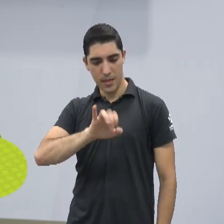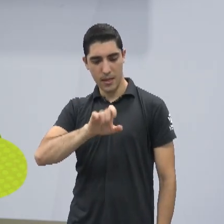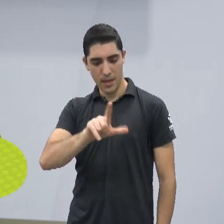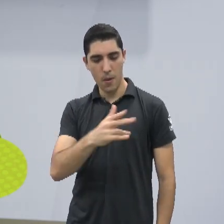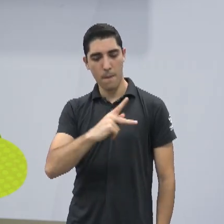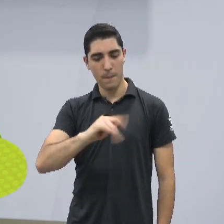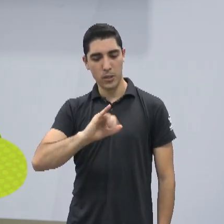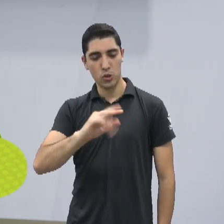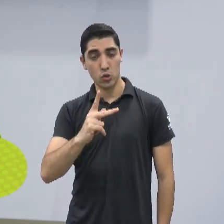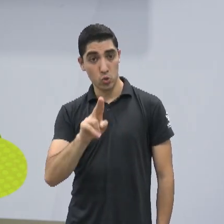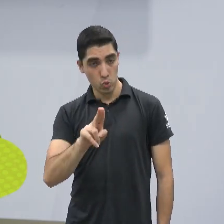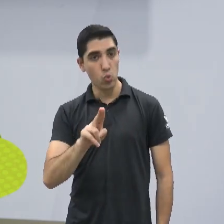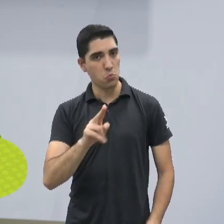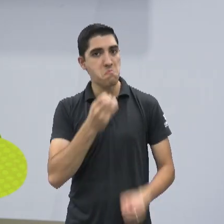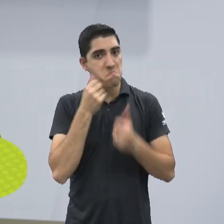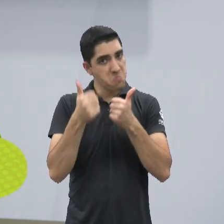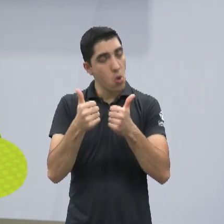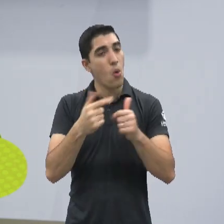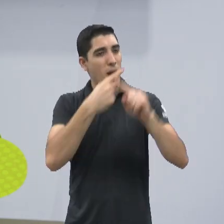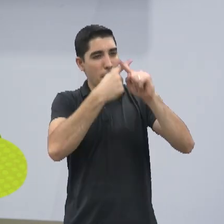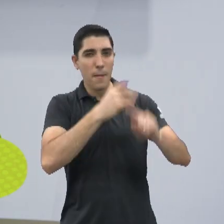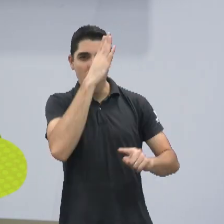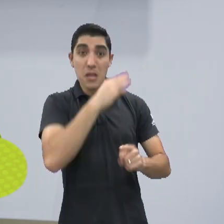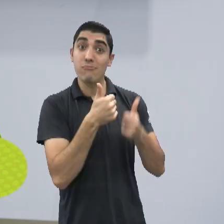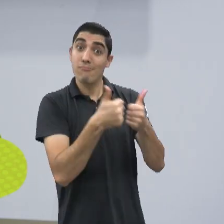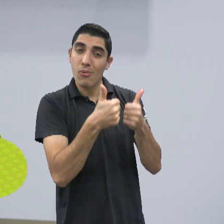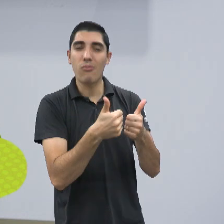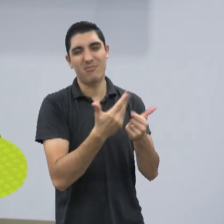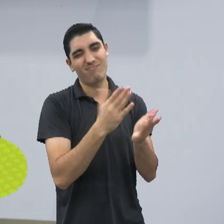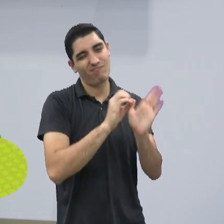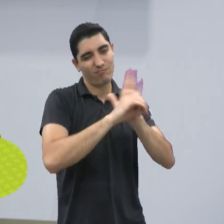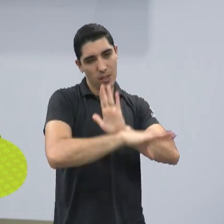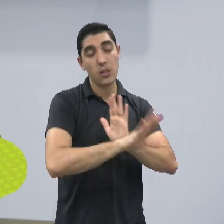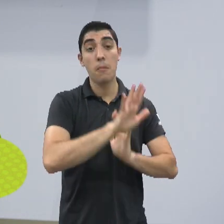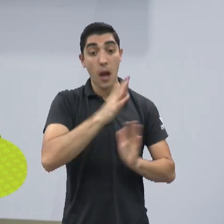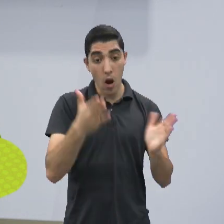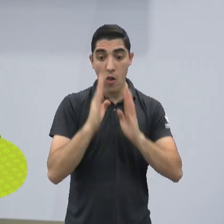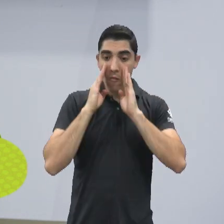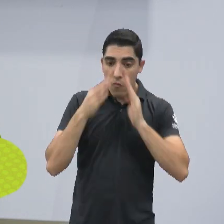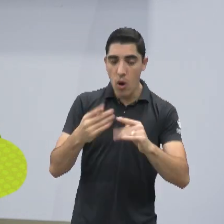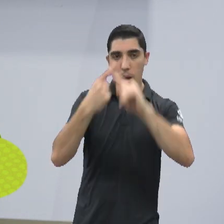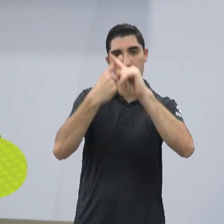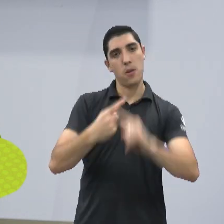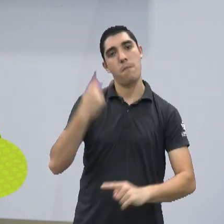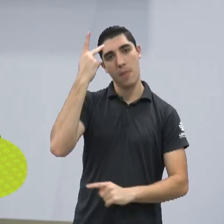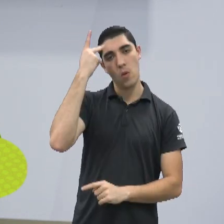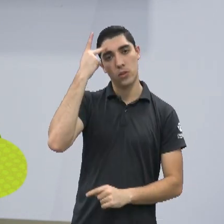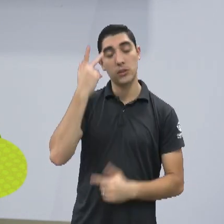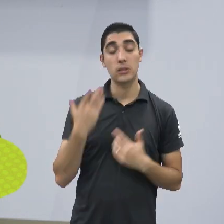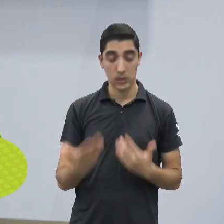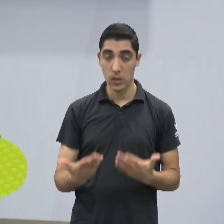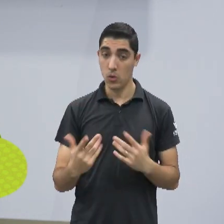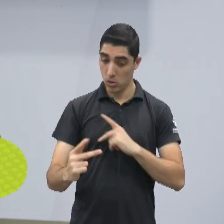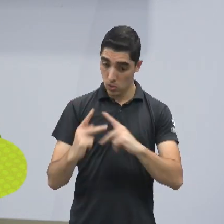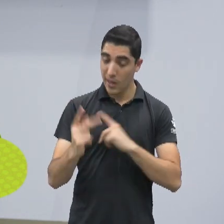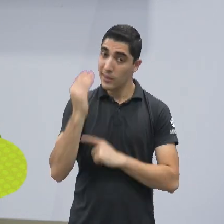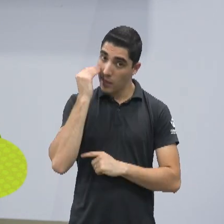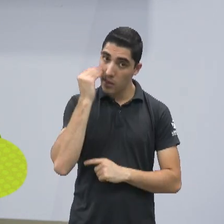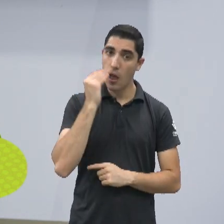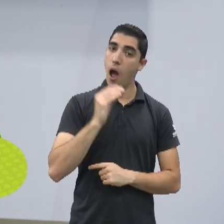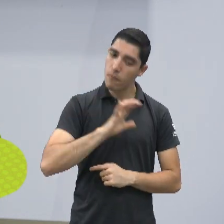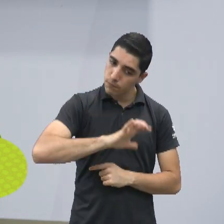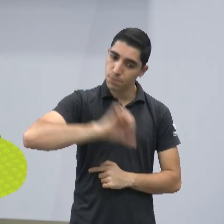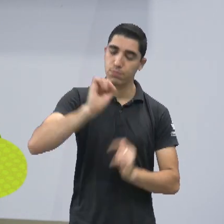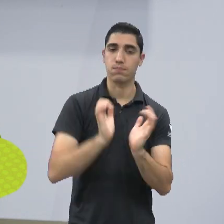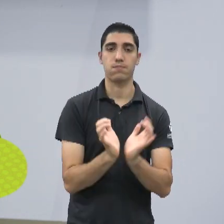Nacional, infelizmente foi eliminado, e agora o foco total é no Paulista, né? Então, para poder salvar também a temporada, tem que tentar beliscar aí o caneco do